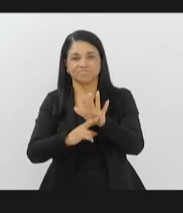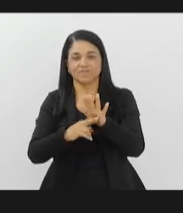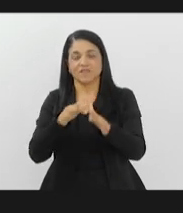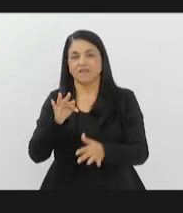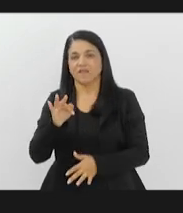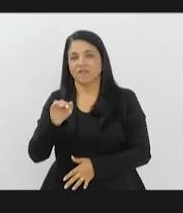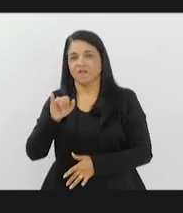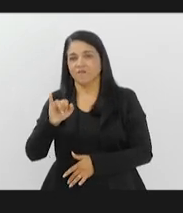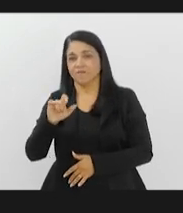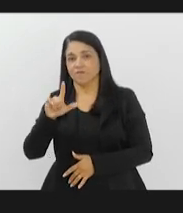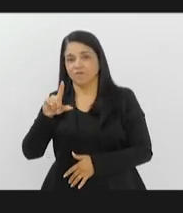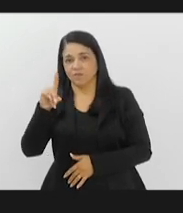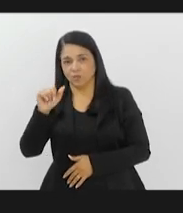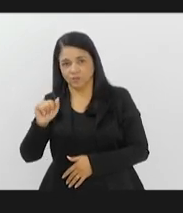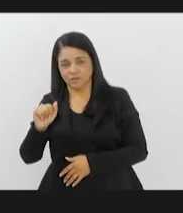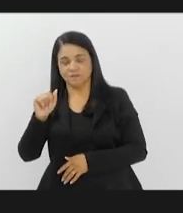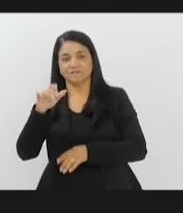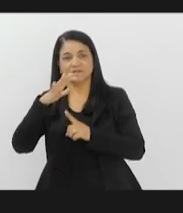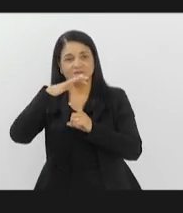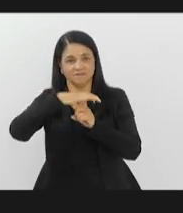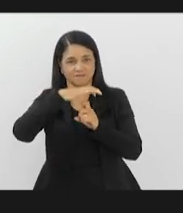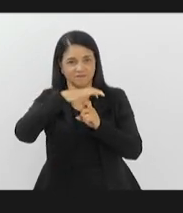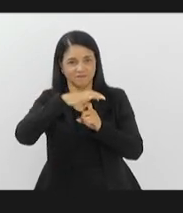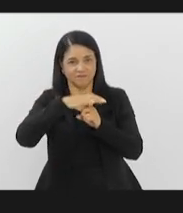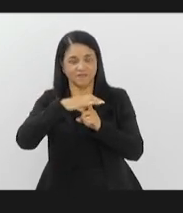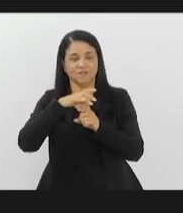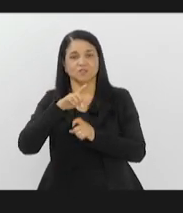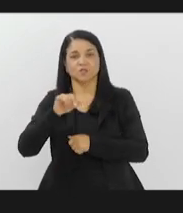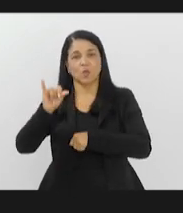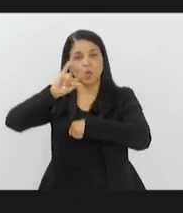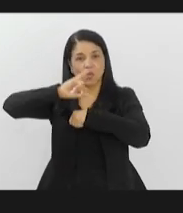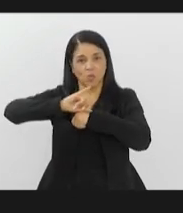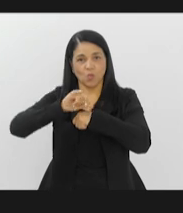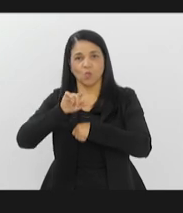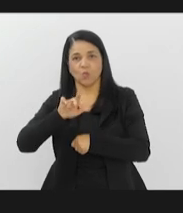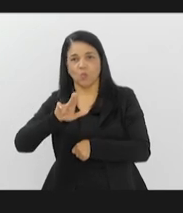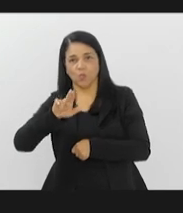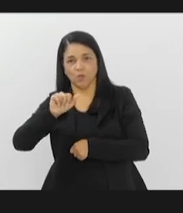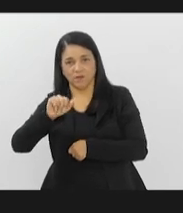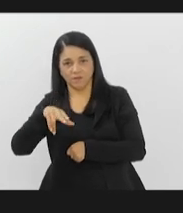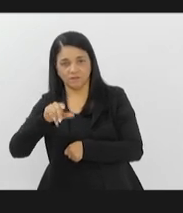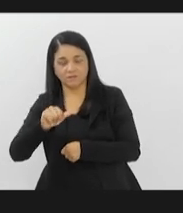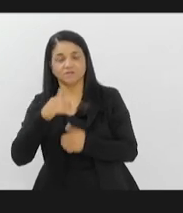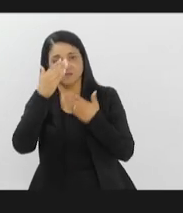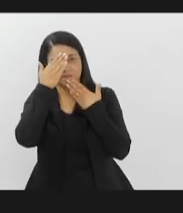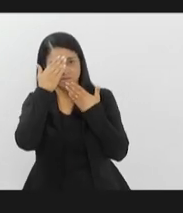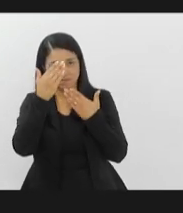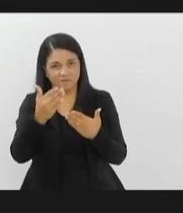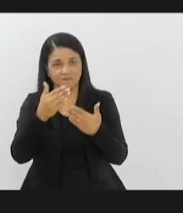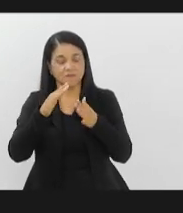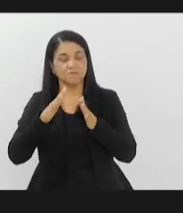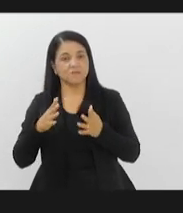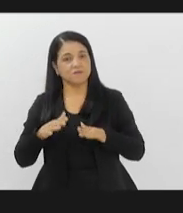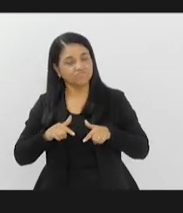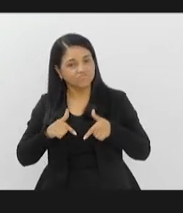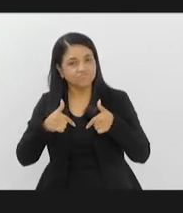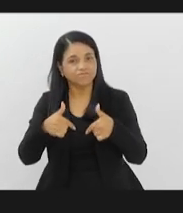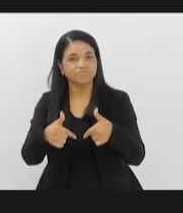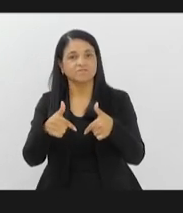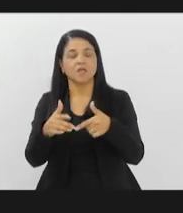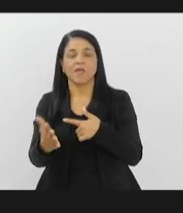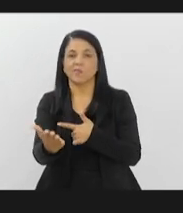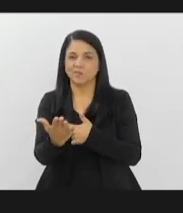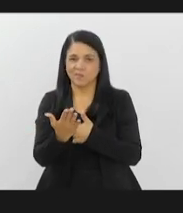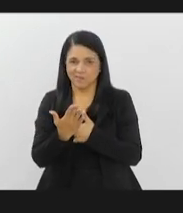de Luanda, me dirijo a todos vocês, agradecer por esta iniciativa e por nos